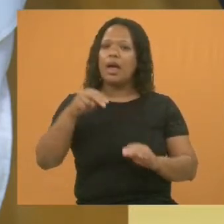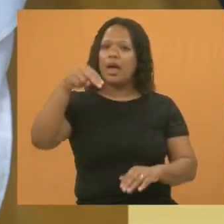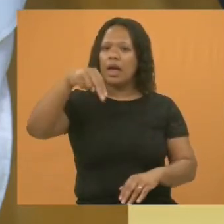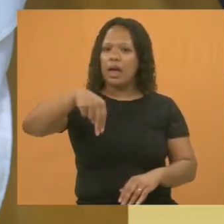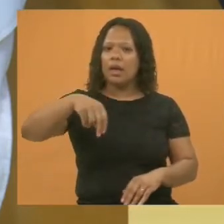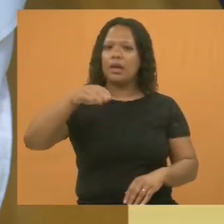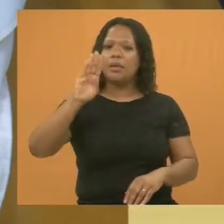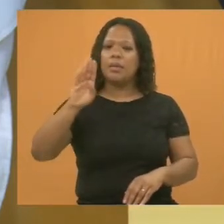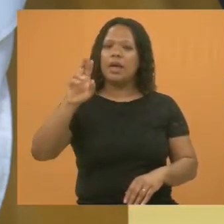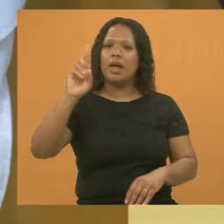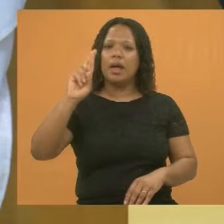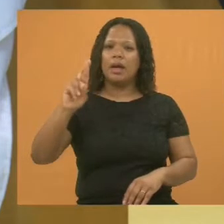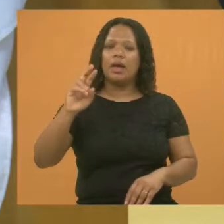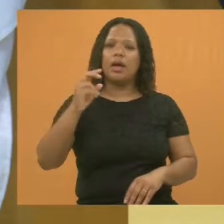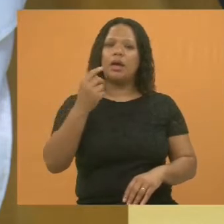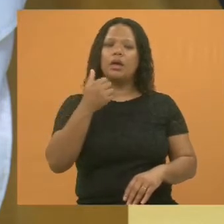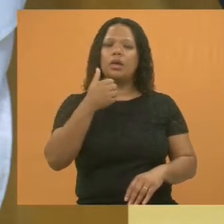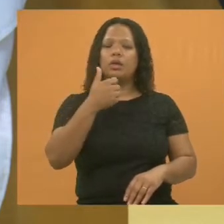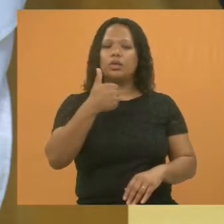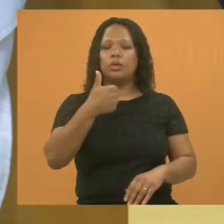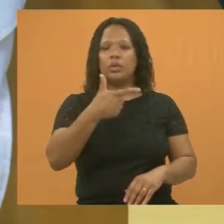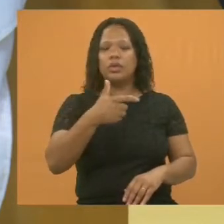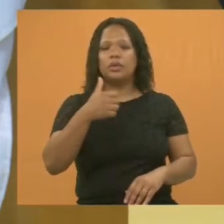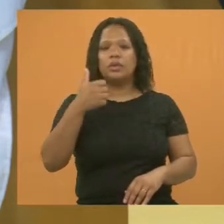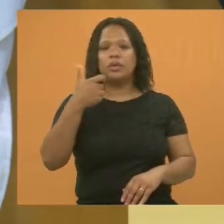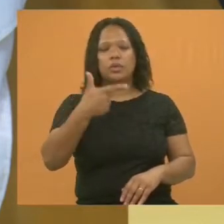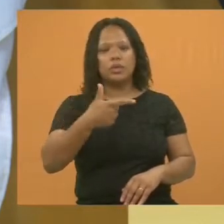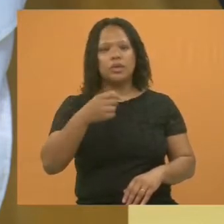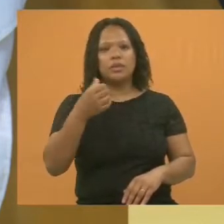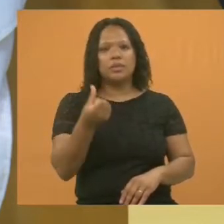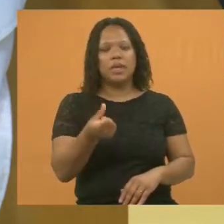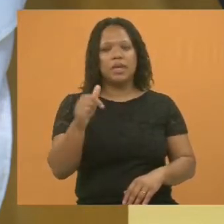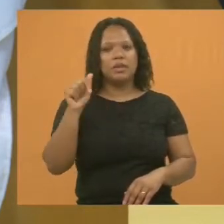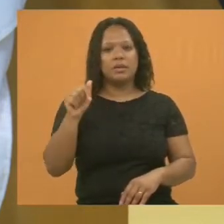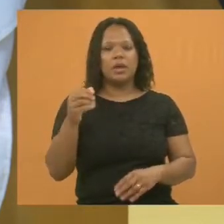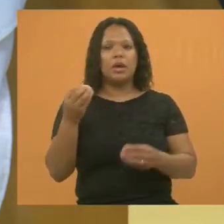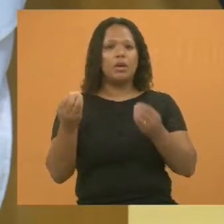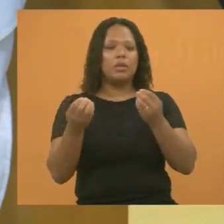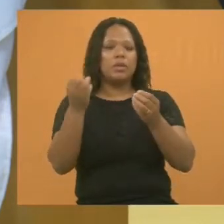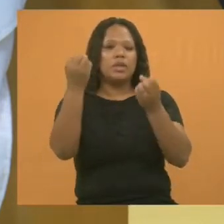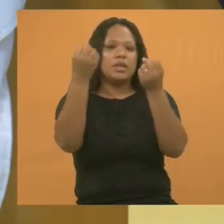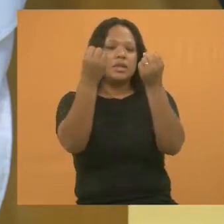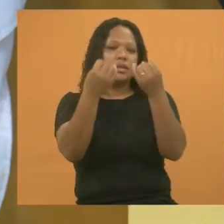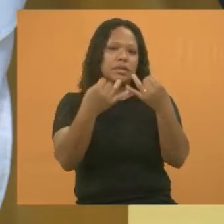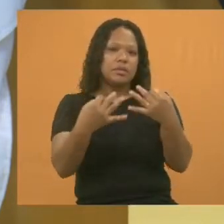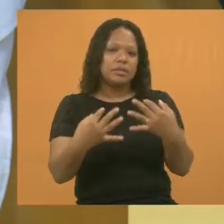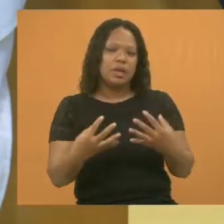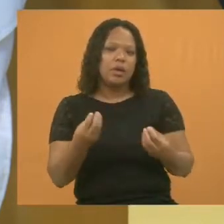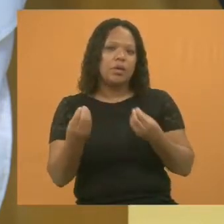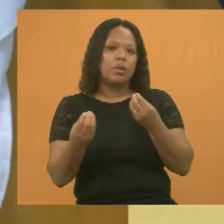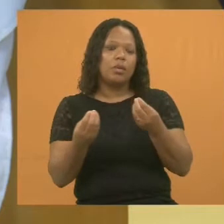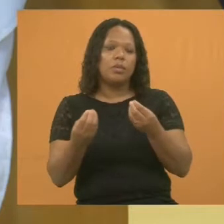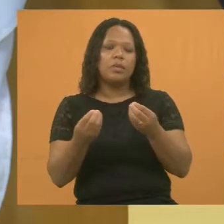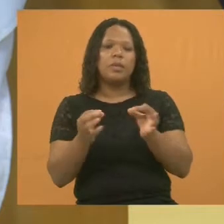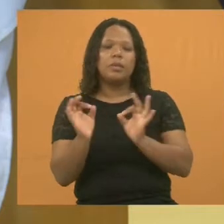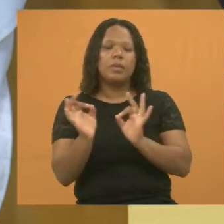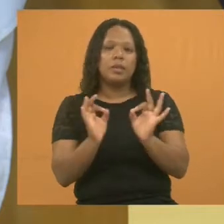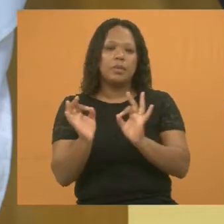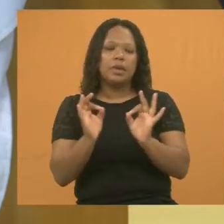NBR 12267, que estabelece como se deve elaborar um plano